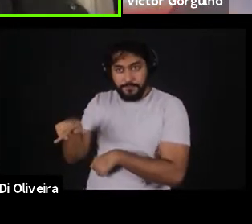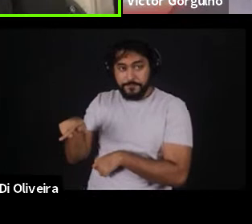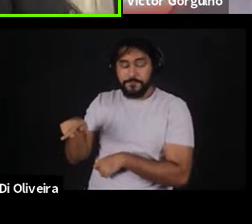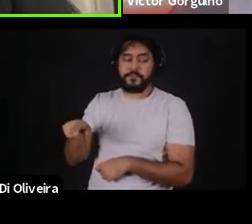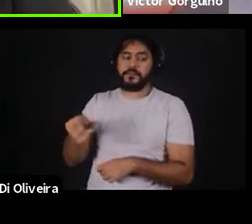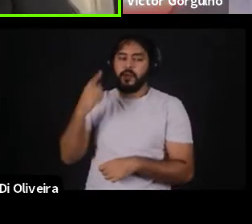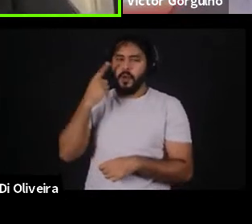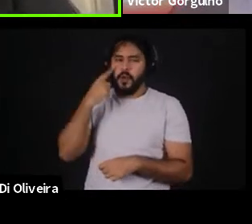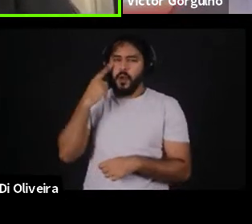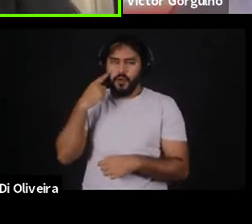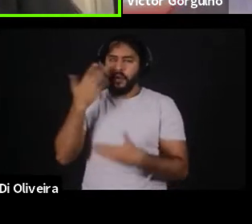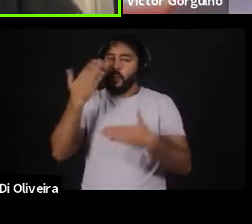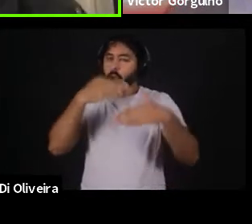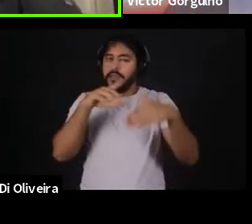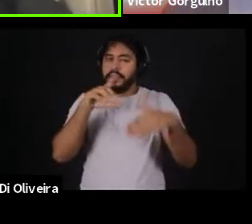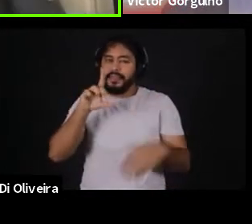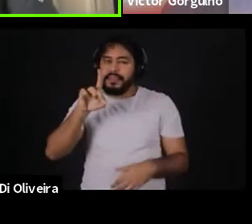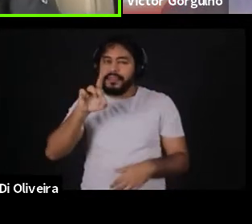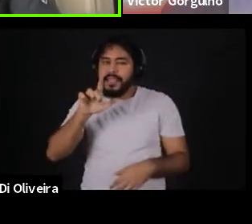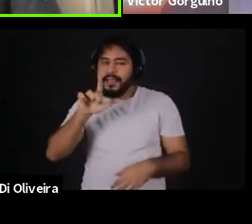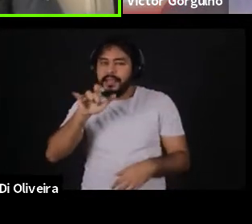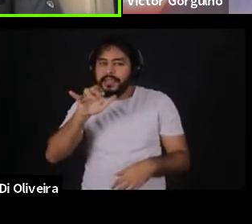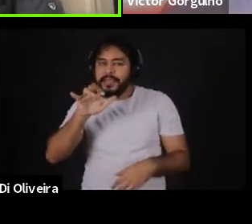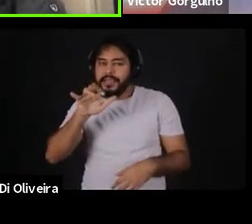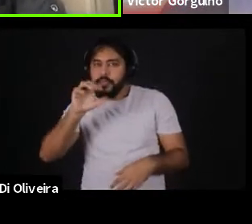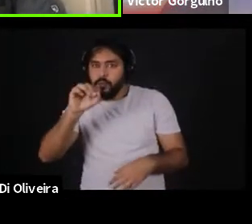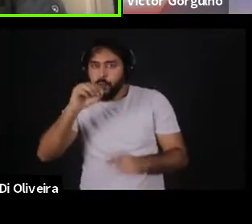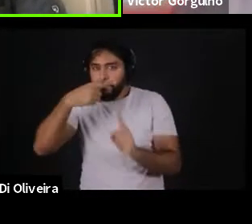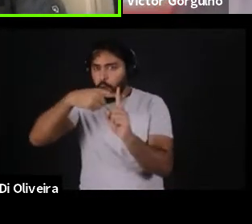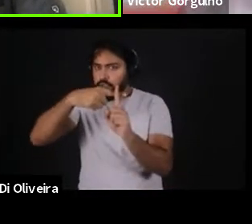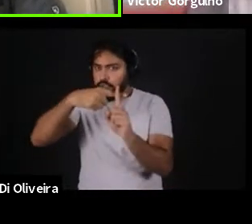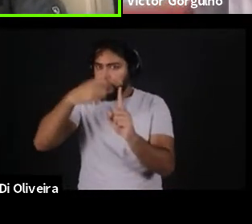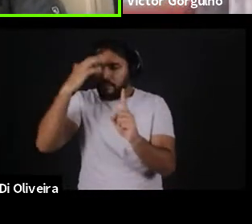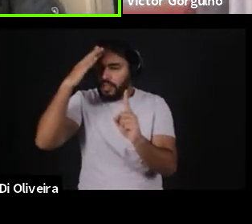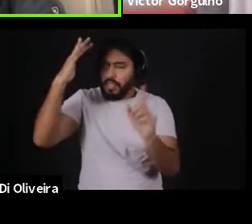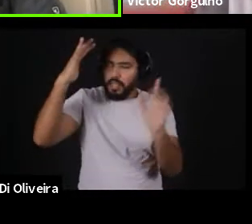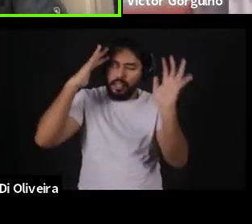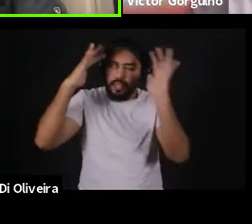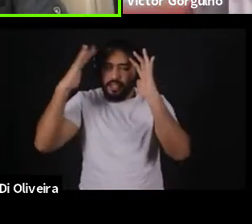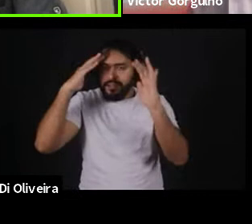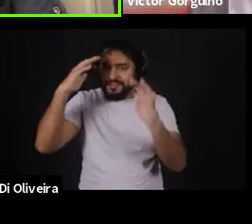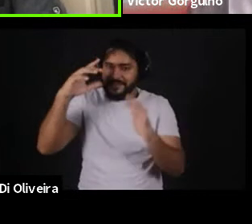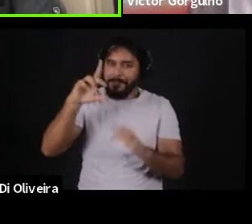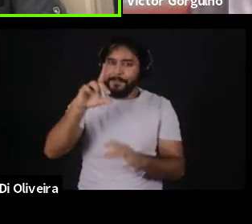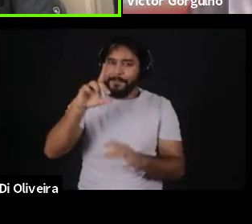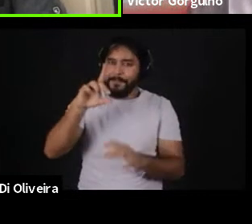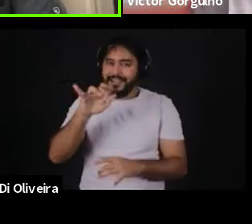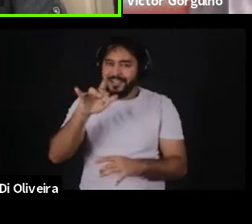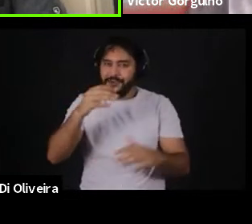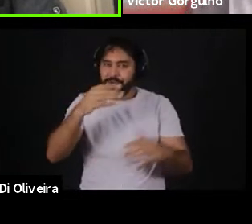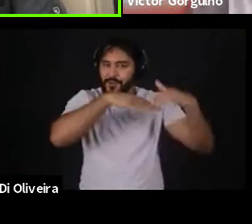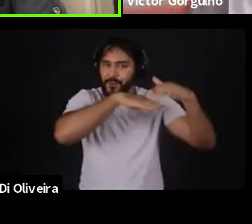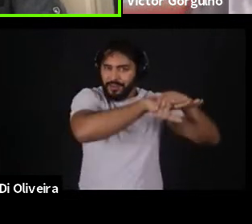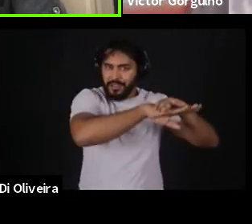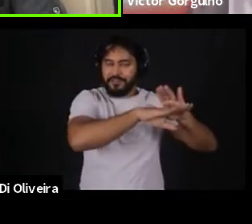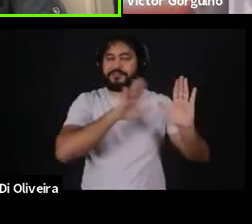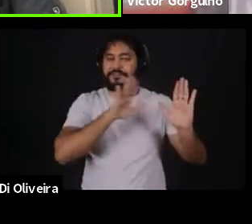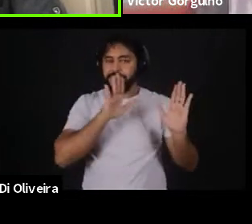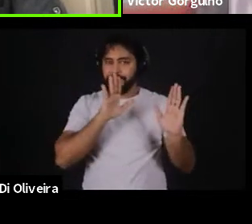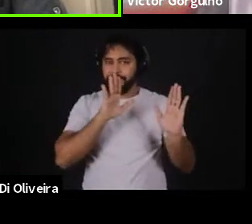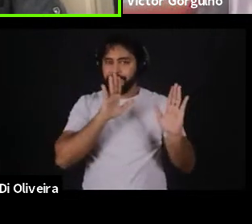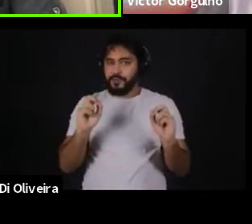a palavra delírio como uma palavra positiva e afirmativa, inclusive não apenas pelo trabalho de vocês, mas também